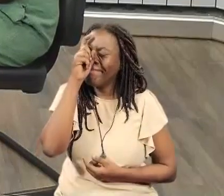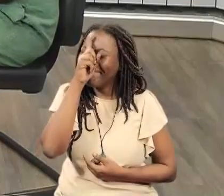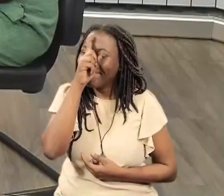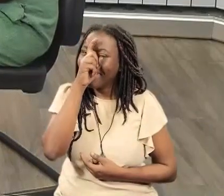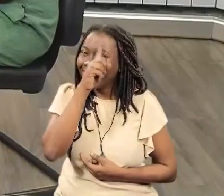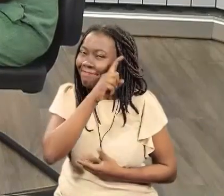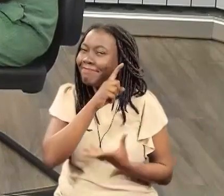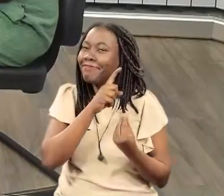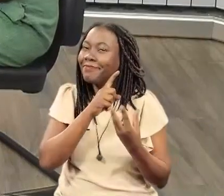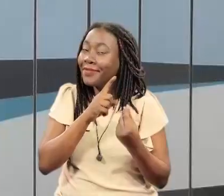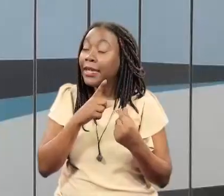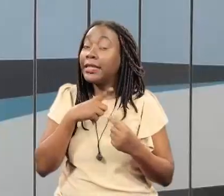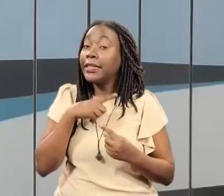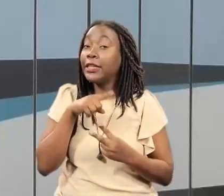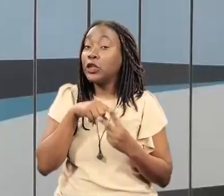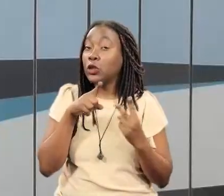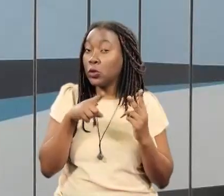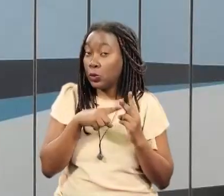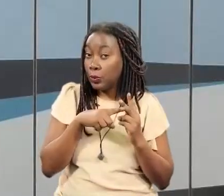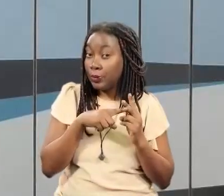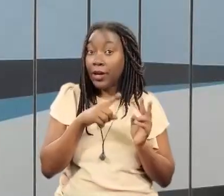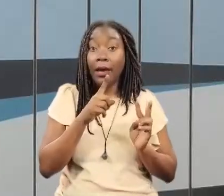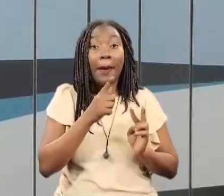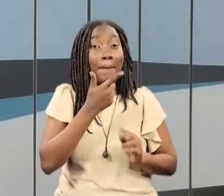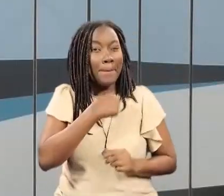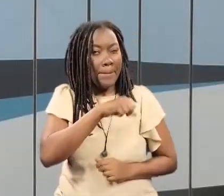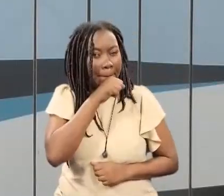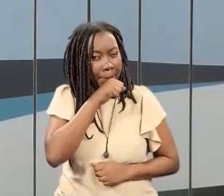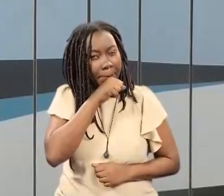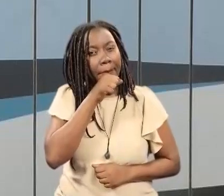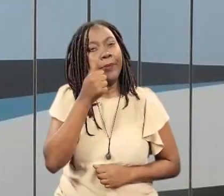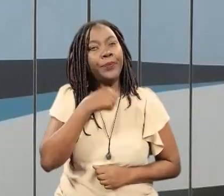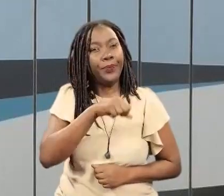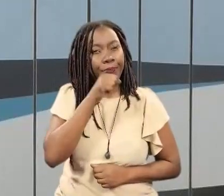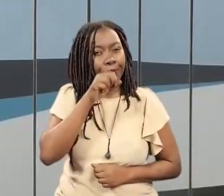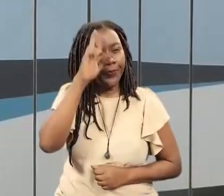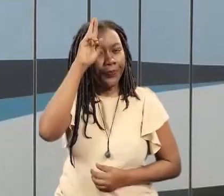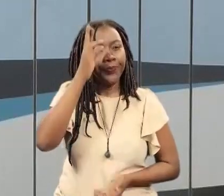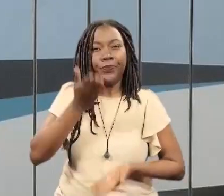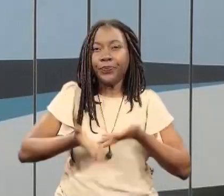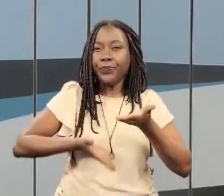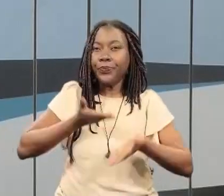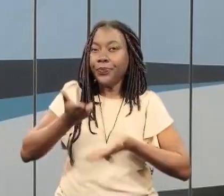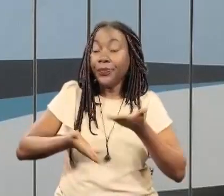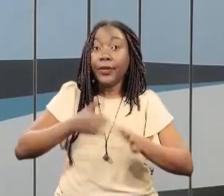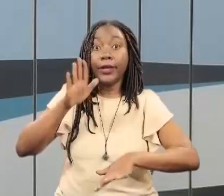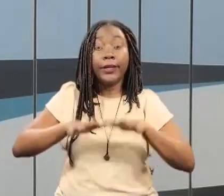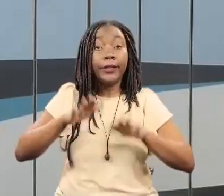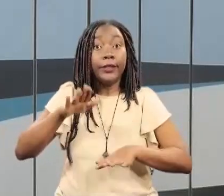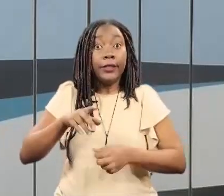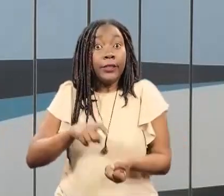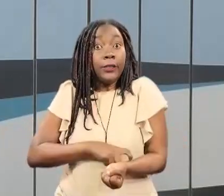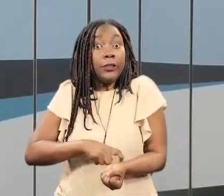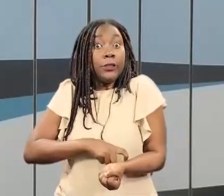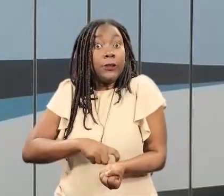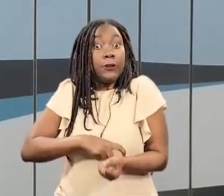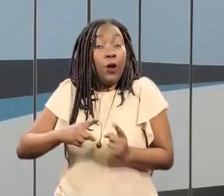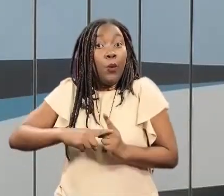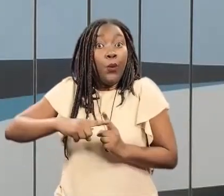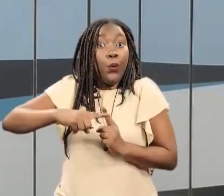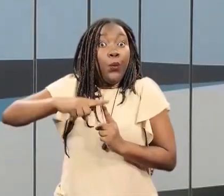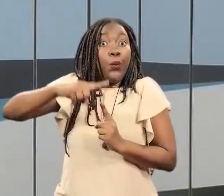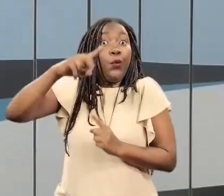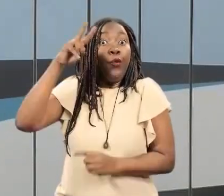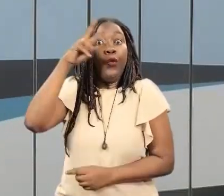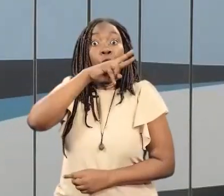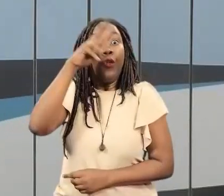Acho que tem 2 pontos. Esses pais, esses cuidadores que às vezes estão num nível de exaustão tão grande que o celular é o refúgio